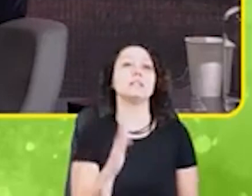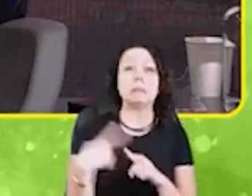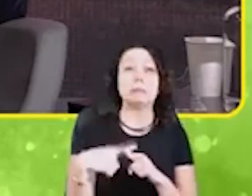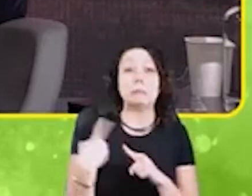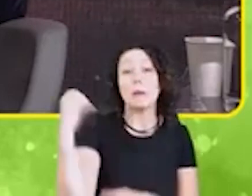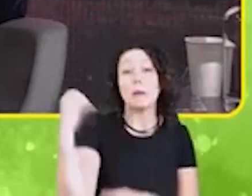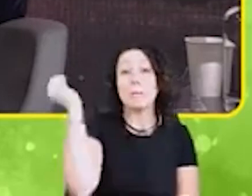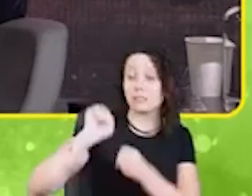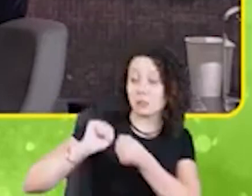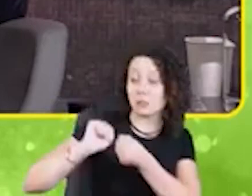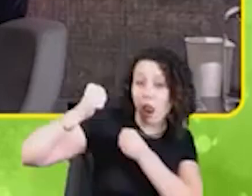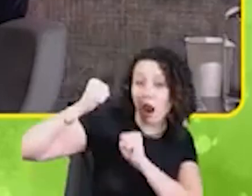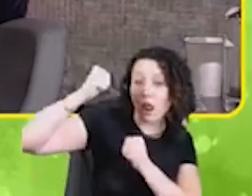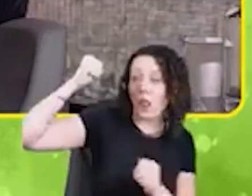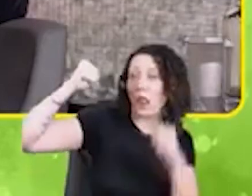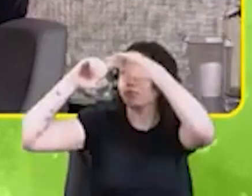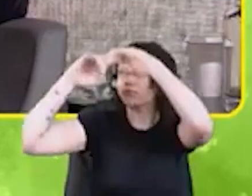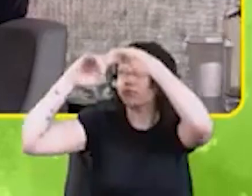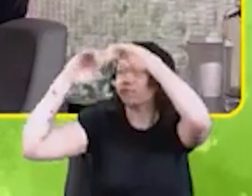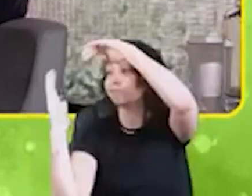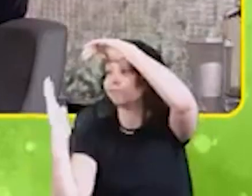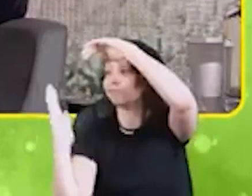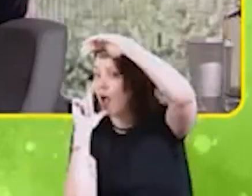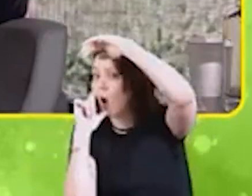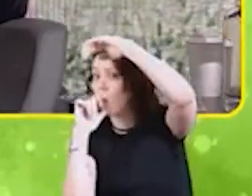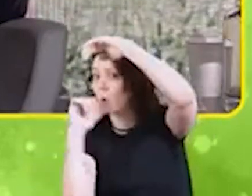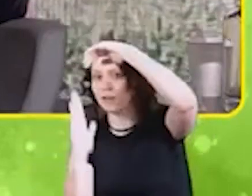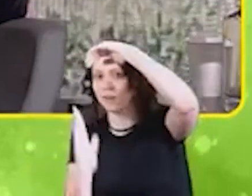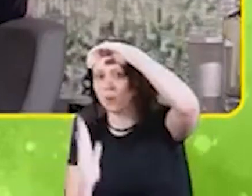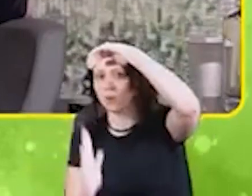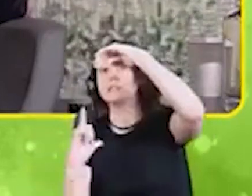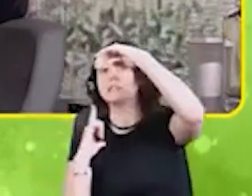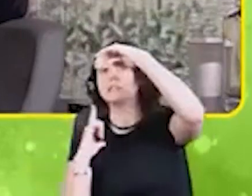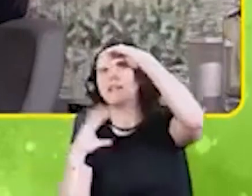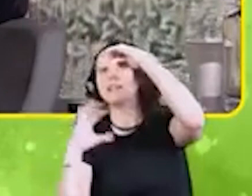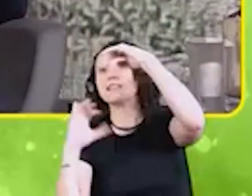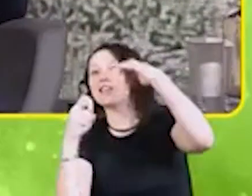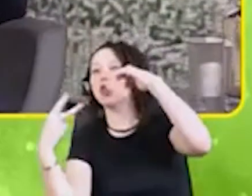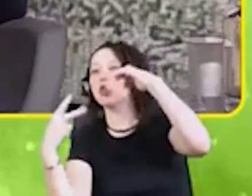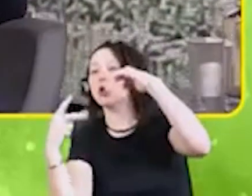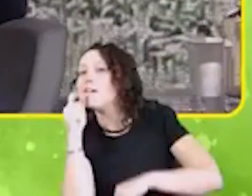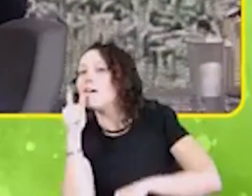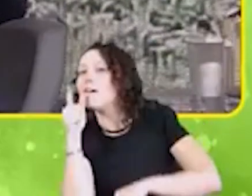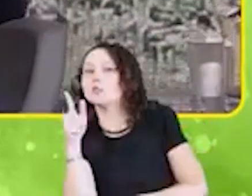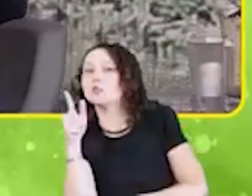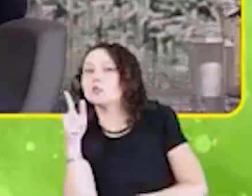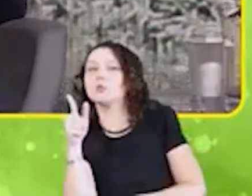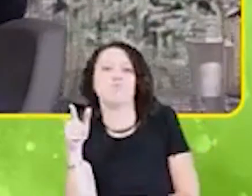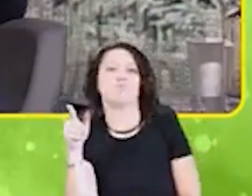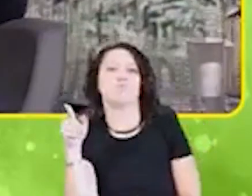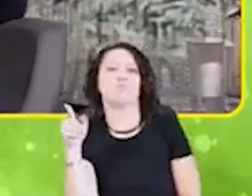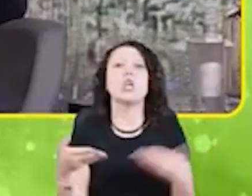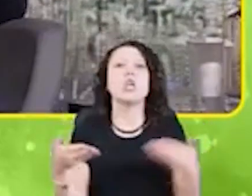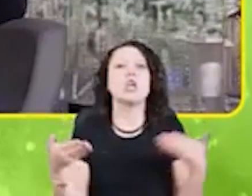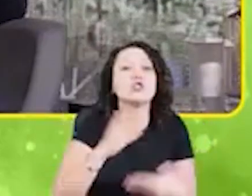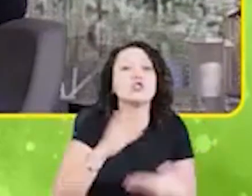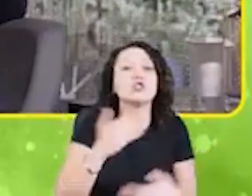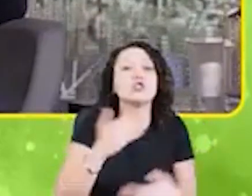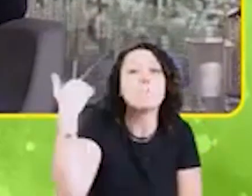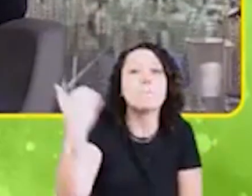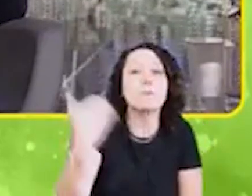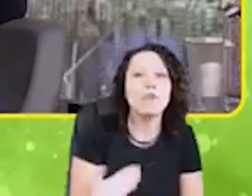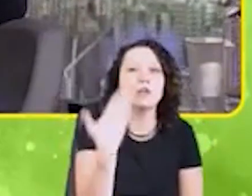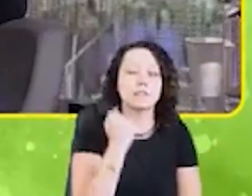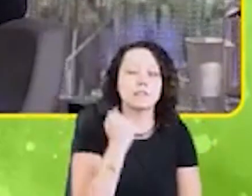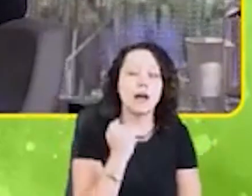Áreas oceânicas produtora de carbono azul ah e hoje tá comprovado aqui o cetáceos as baleias